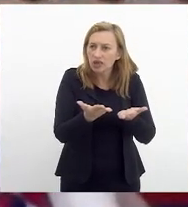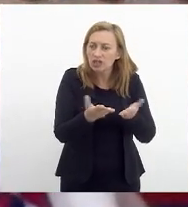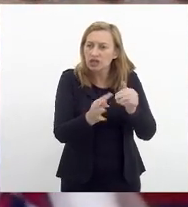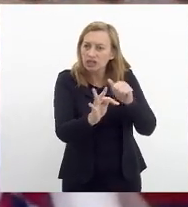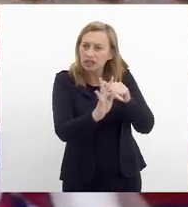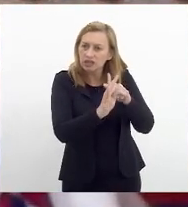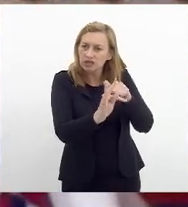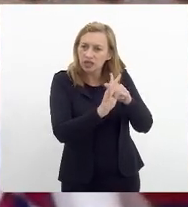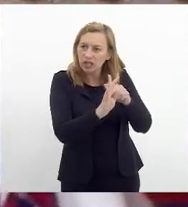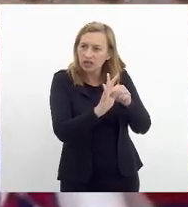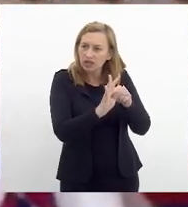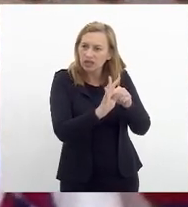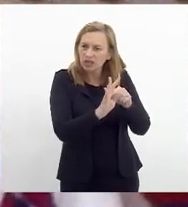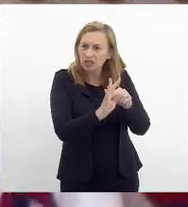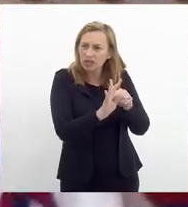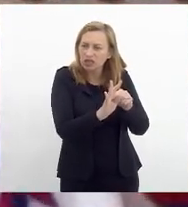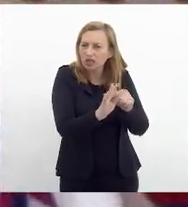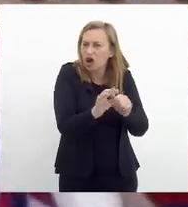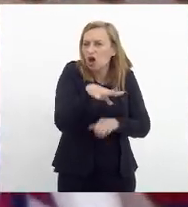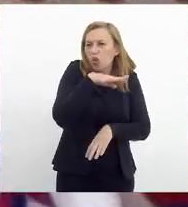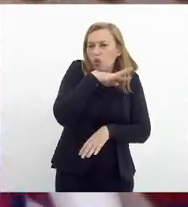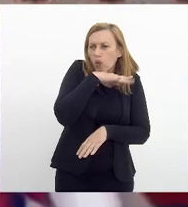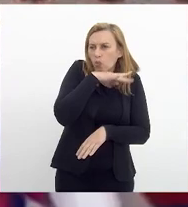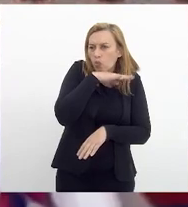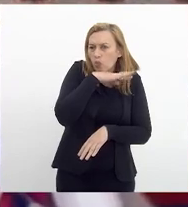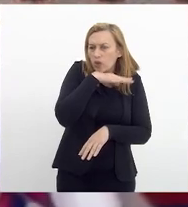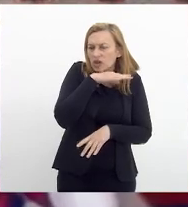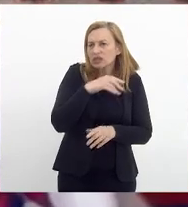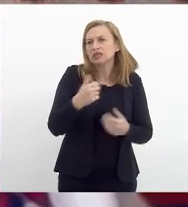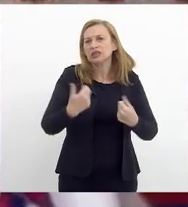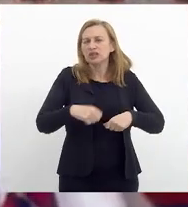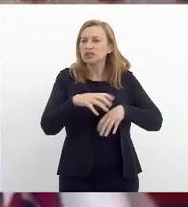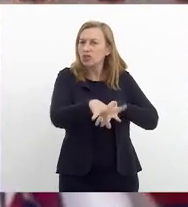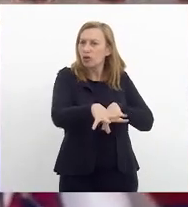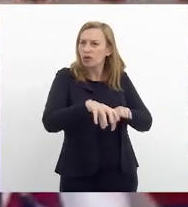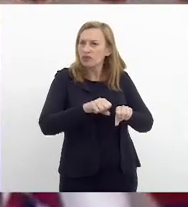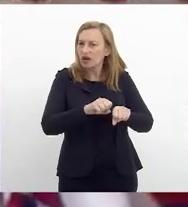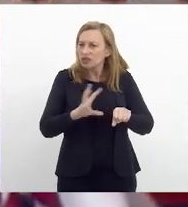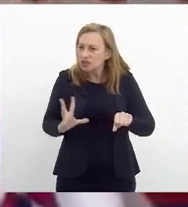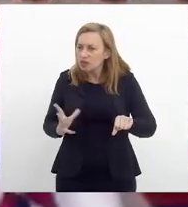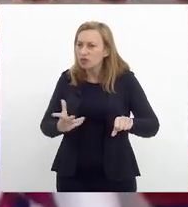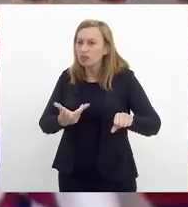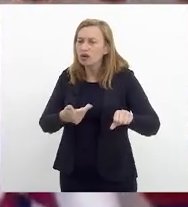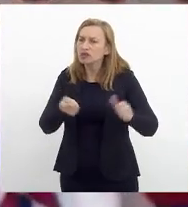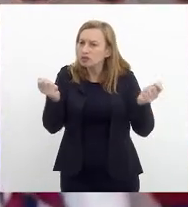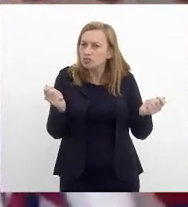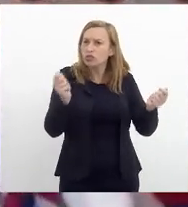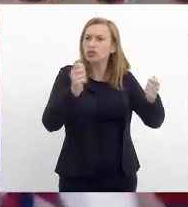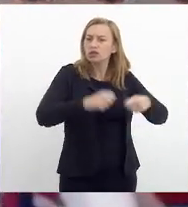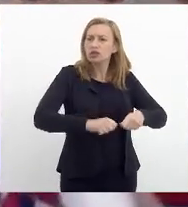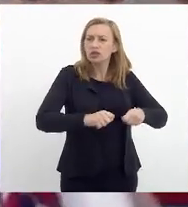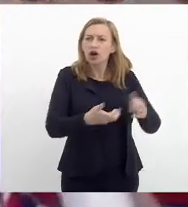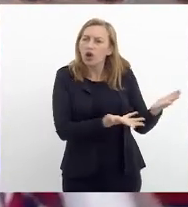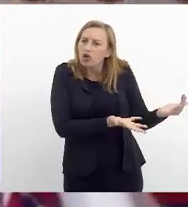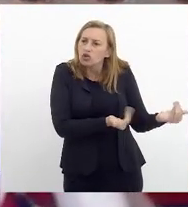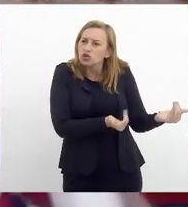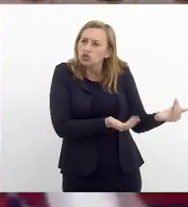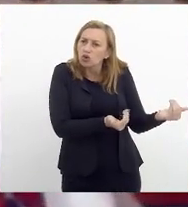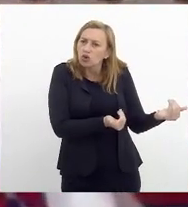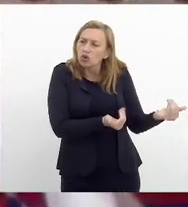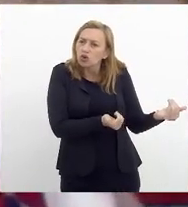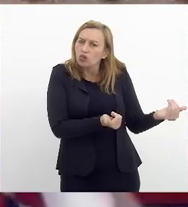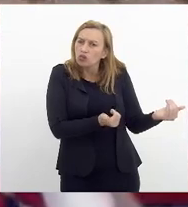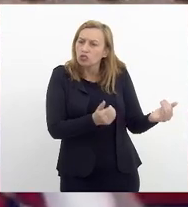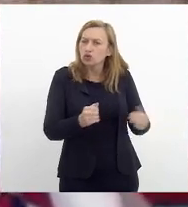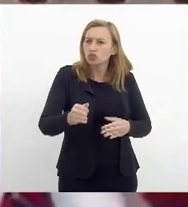técnica de baixa qualidade, e é necessário uma formação sólida e que possibilite ao jovem fluminense o ingresso